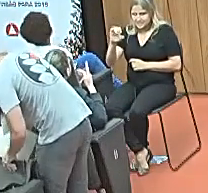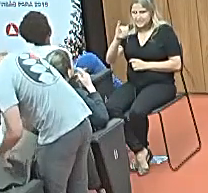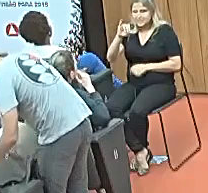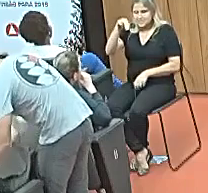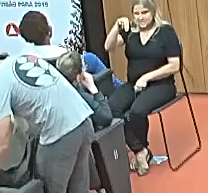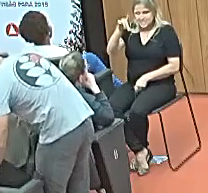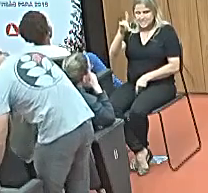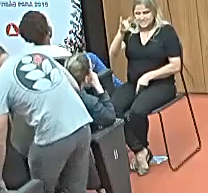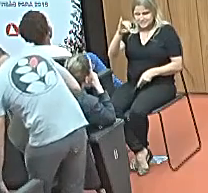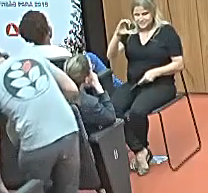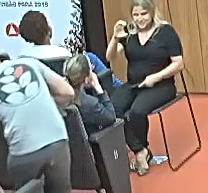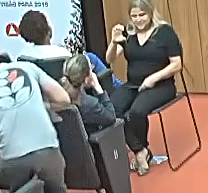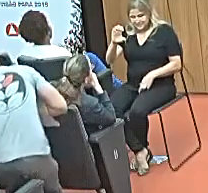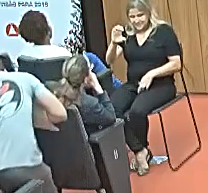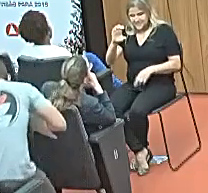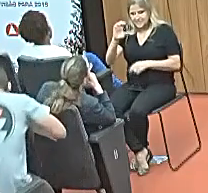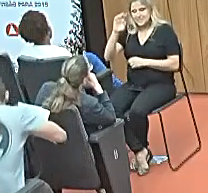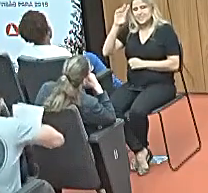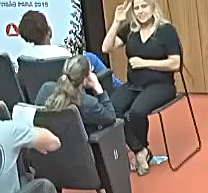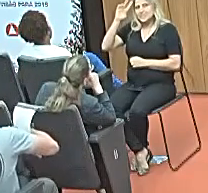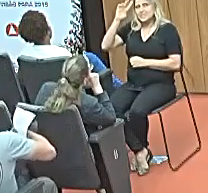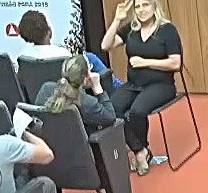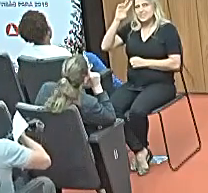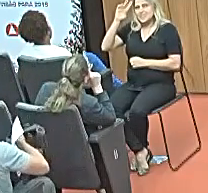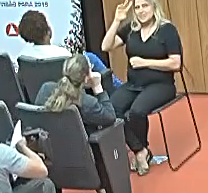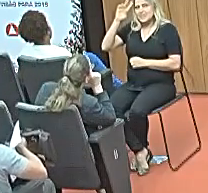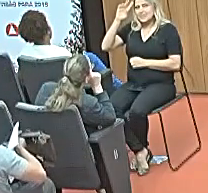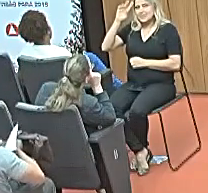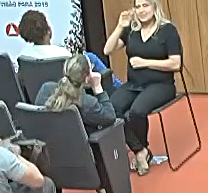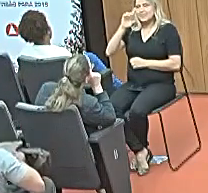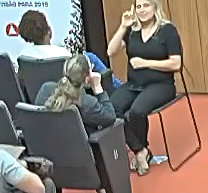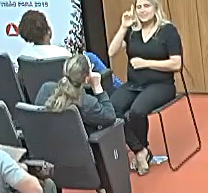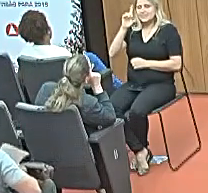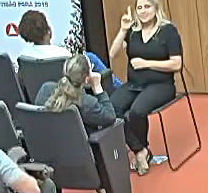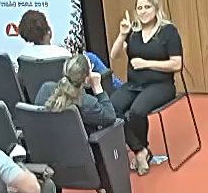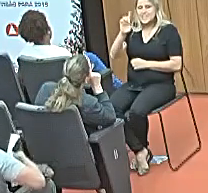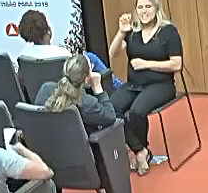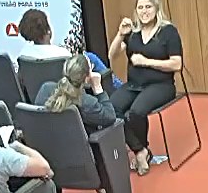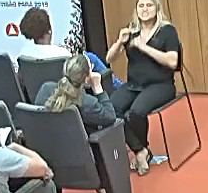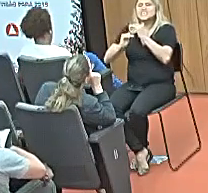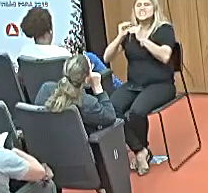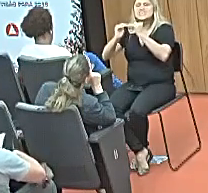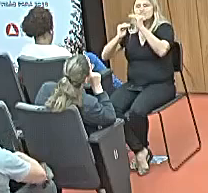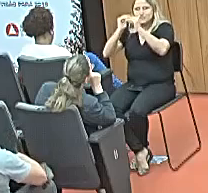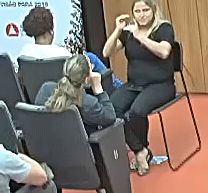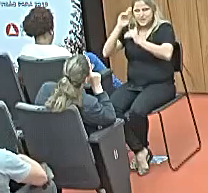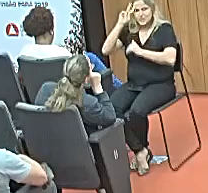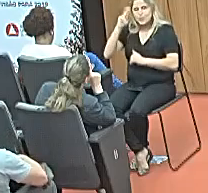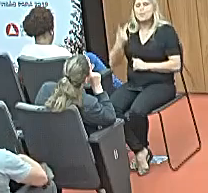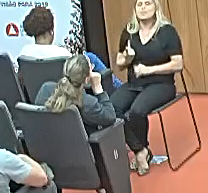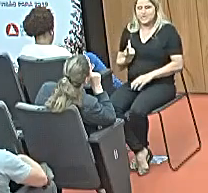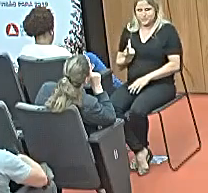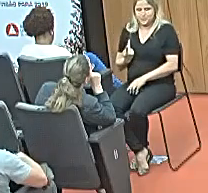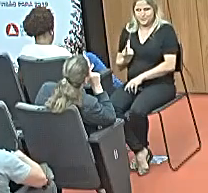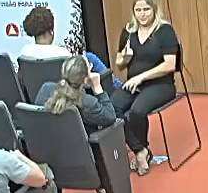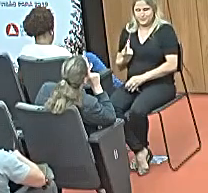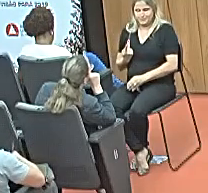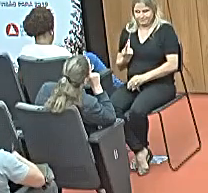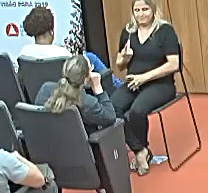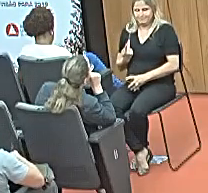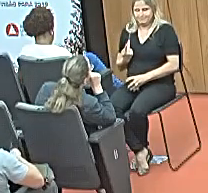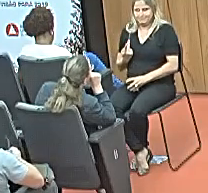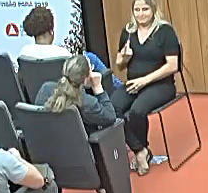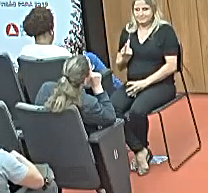dá vida a essas pessoas que precisam disso e tem um outro que é